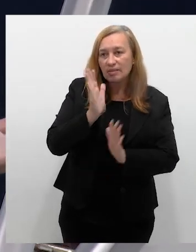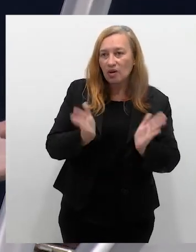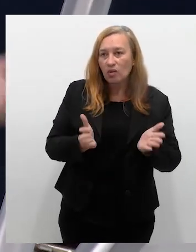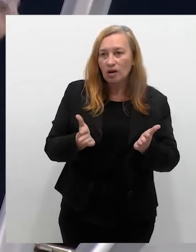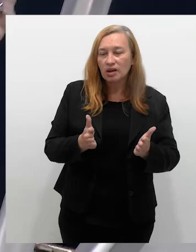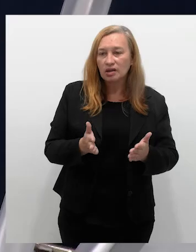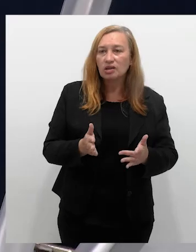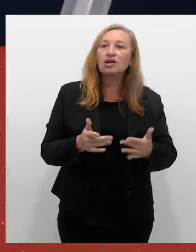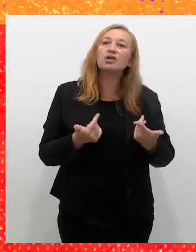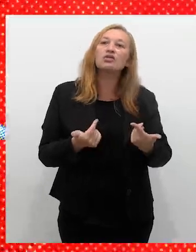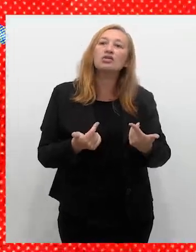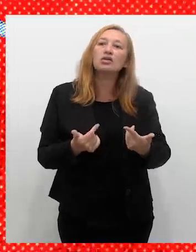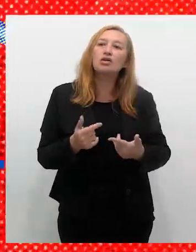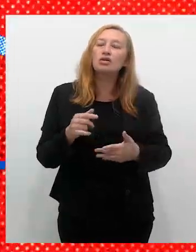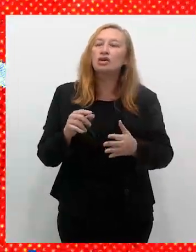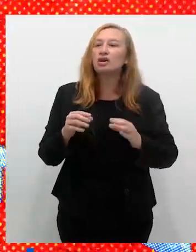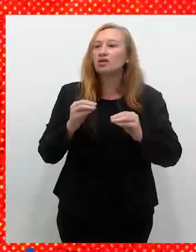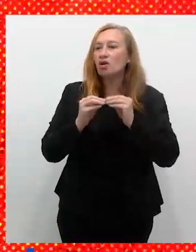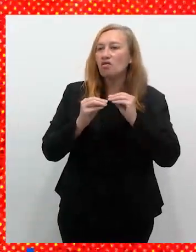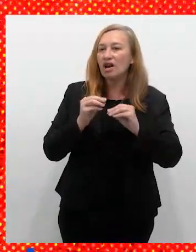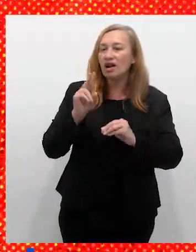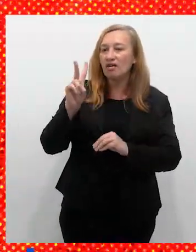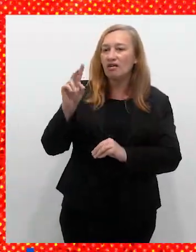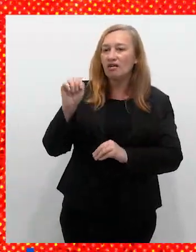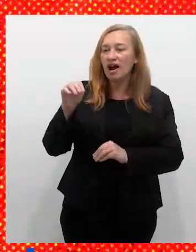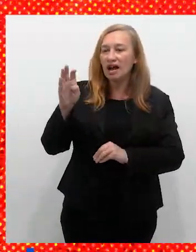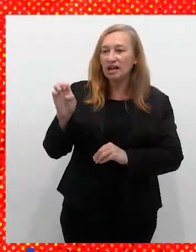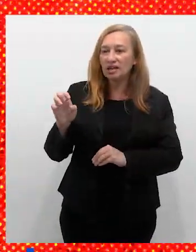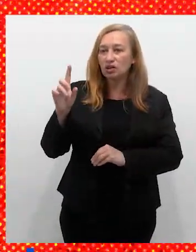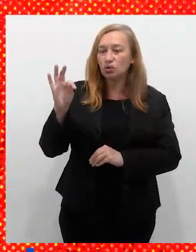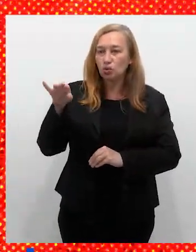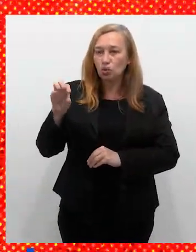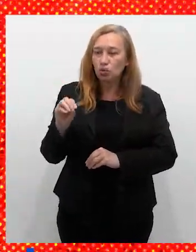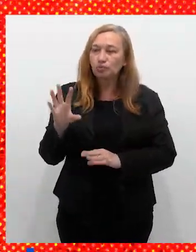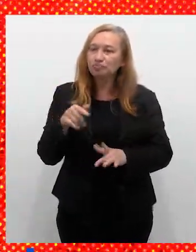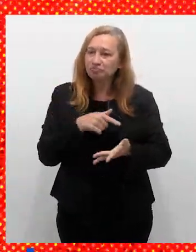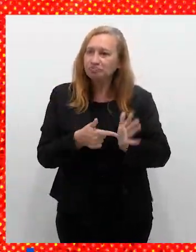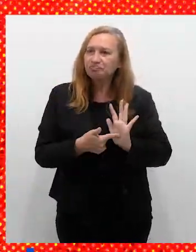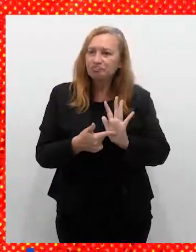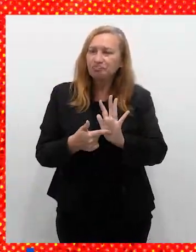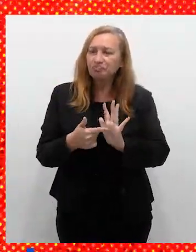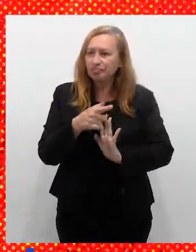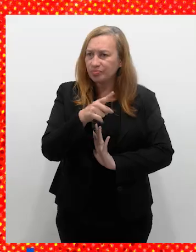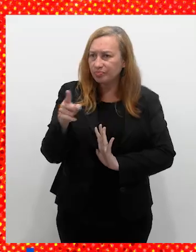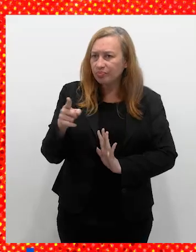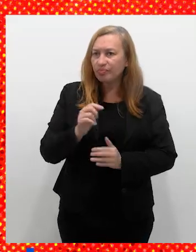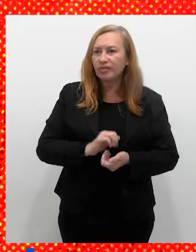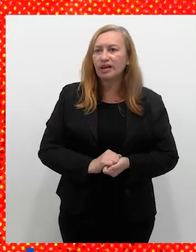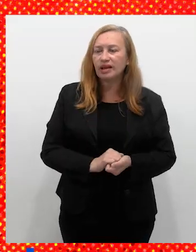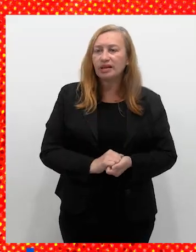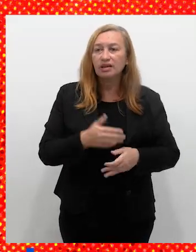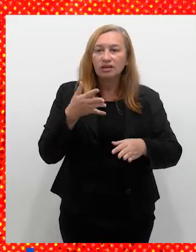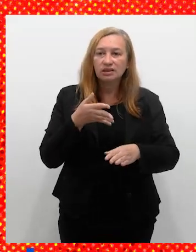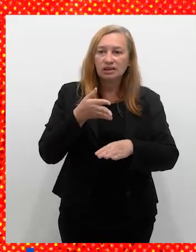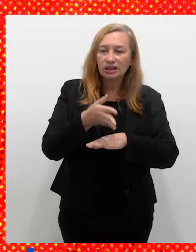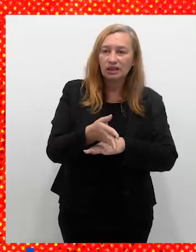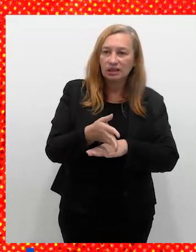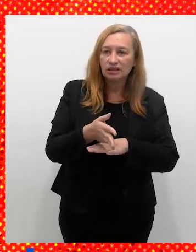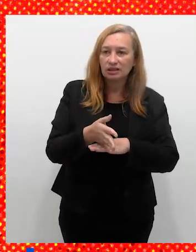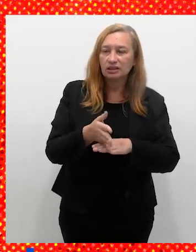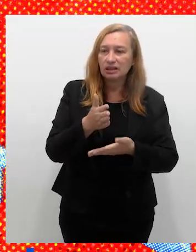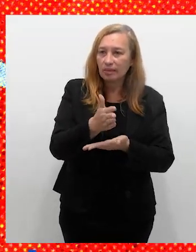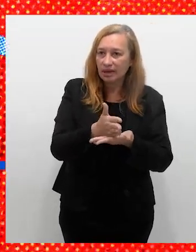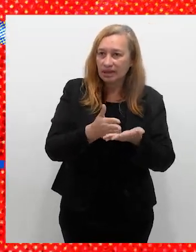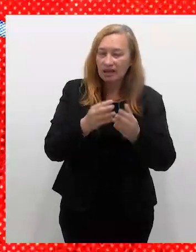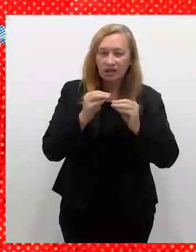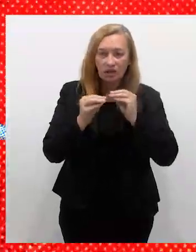exemplo, agora, eu acabei de fazer uma participação em Vale Tudo. Às vezes chega para você uma participação que você entra no meio